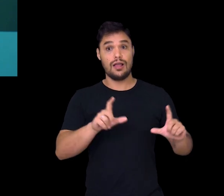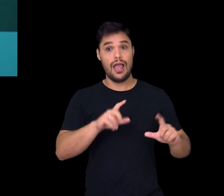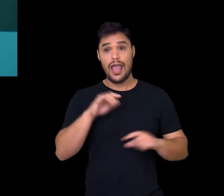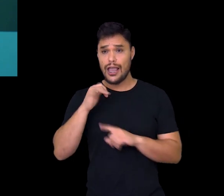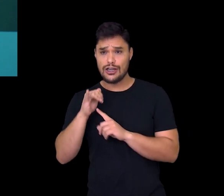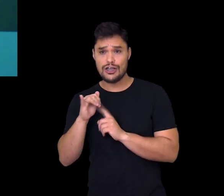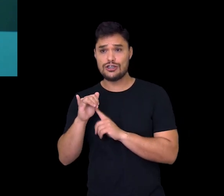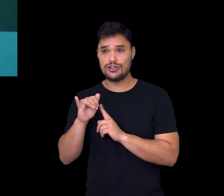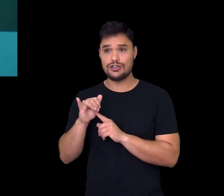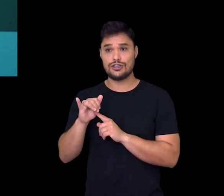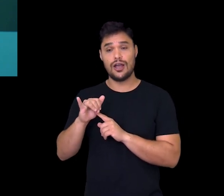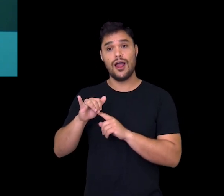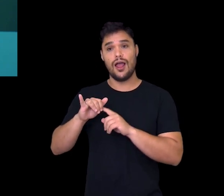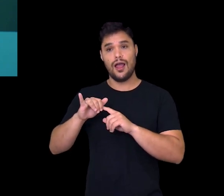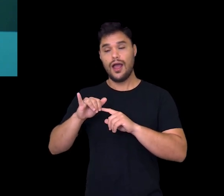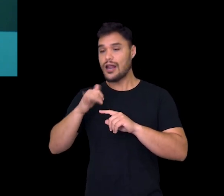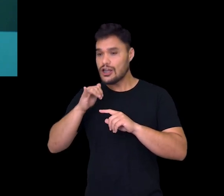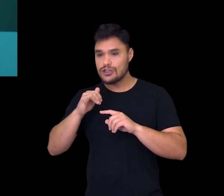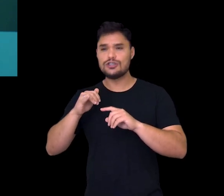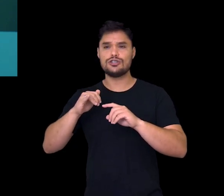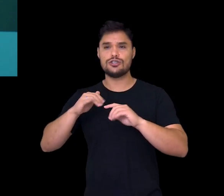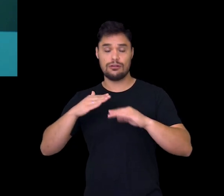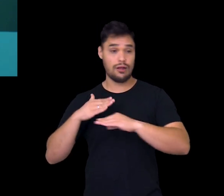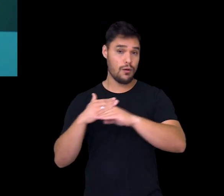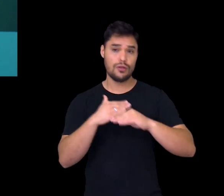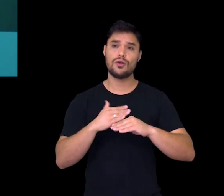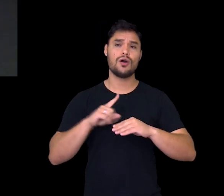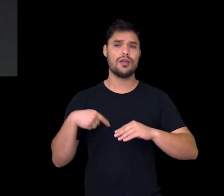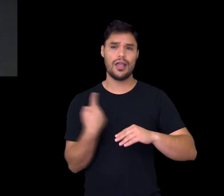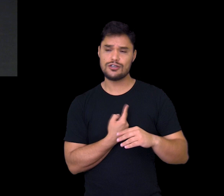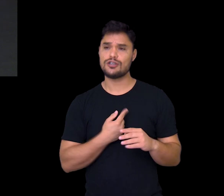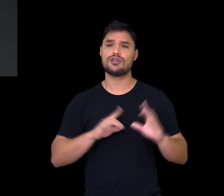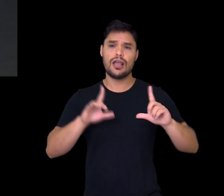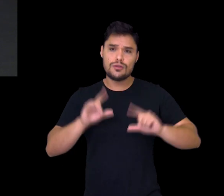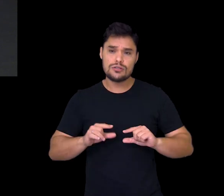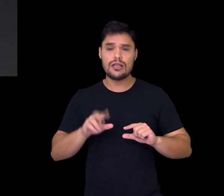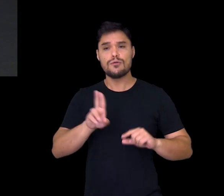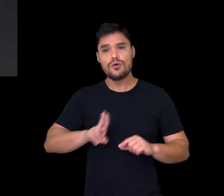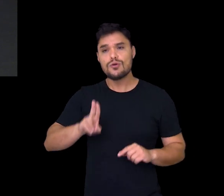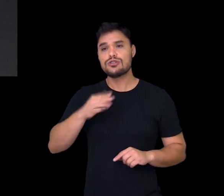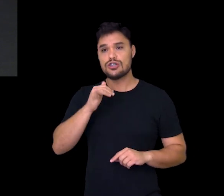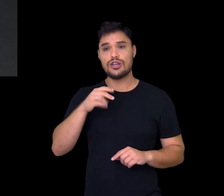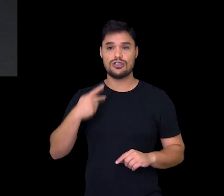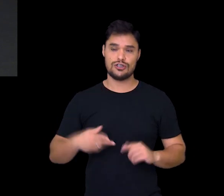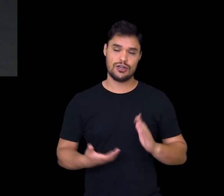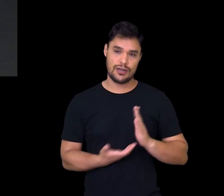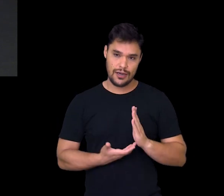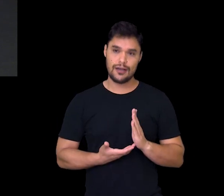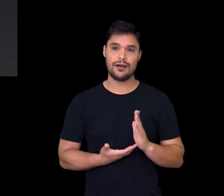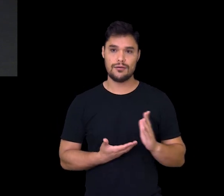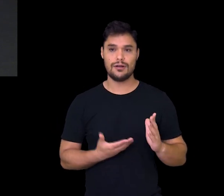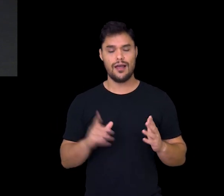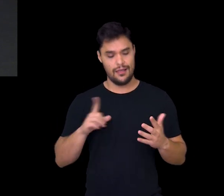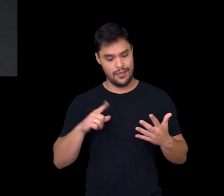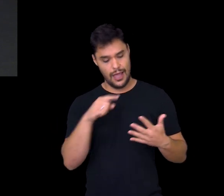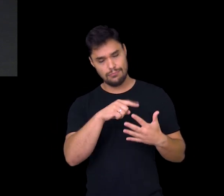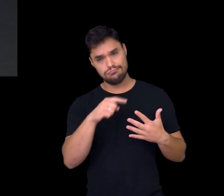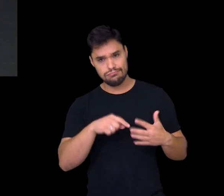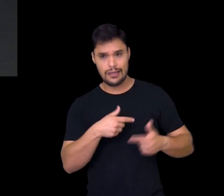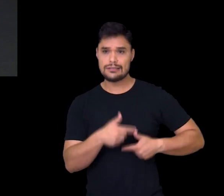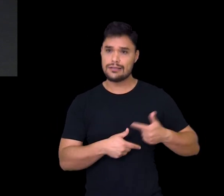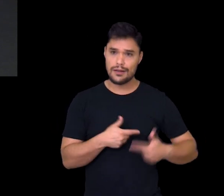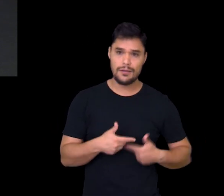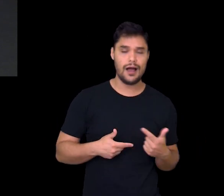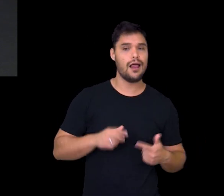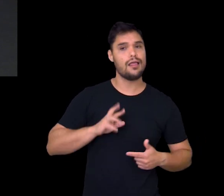se igualou aqui e aí nós distribuímos e reduzimos o consumo de energia da Câmara. Então, até esse tipo de trabalho. Não é só a questão